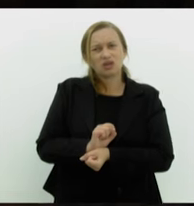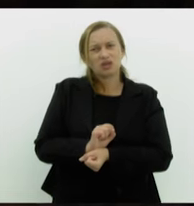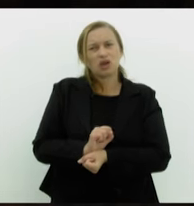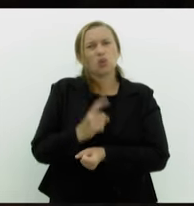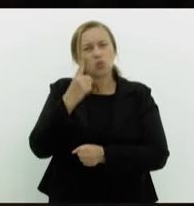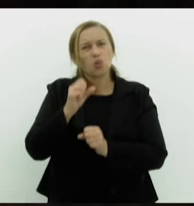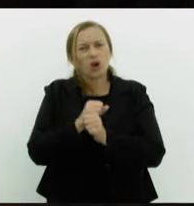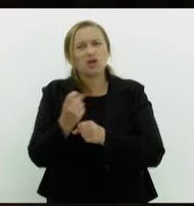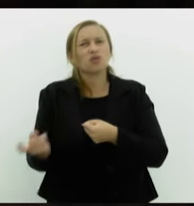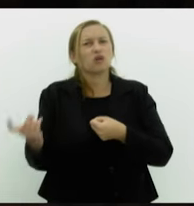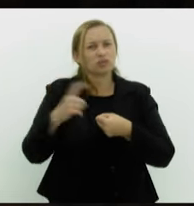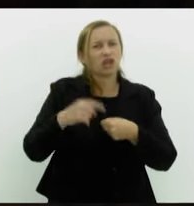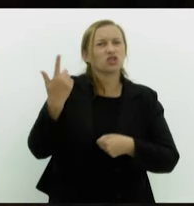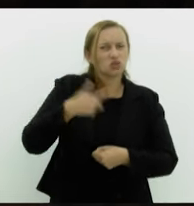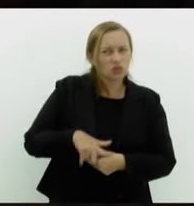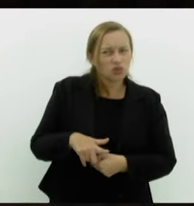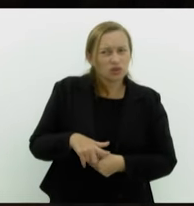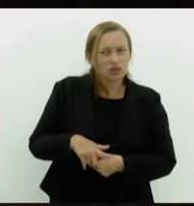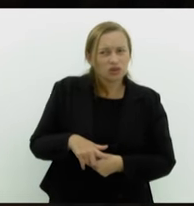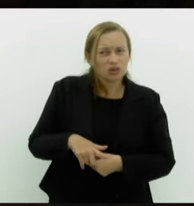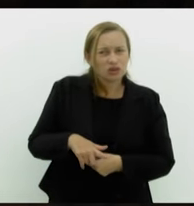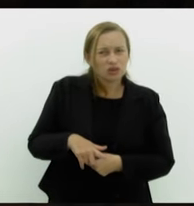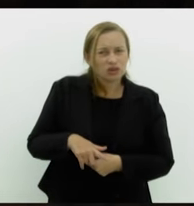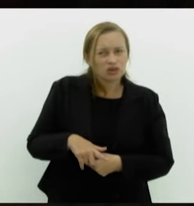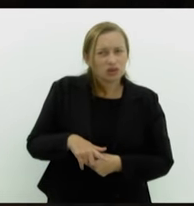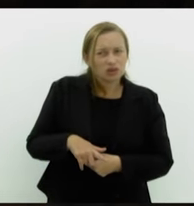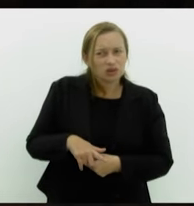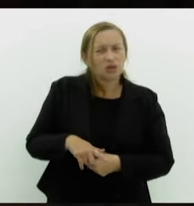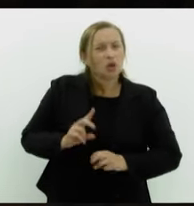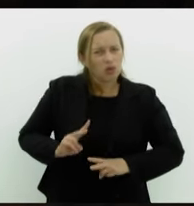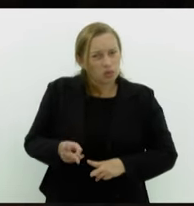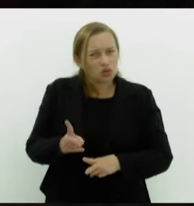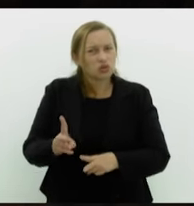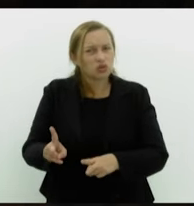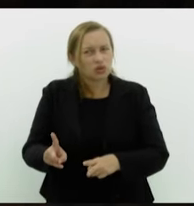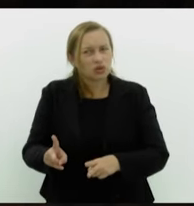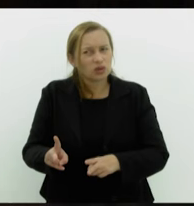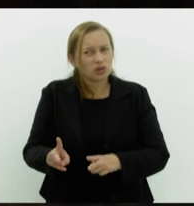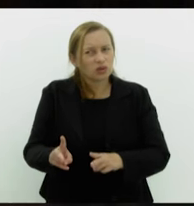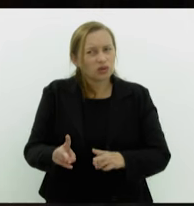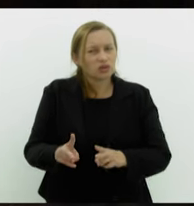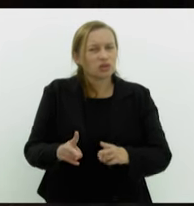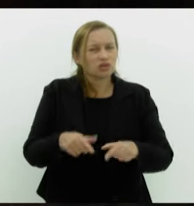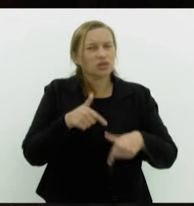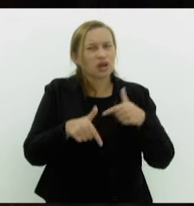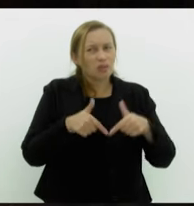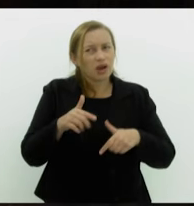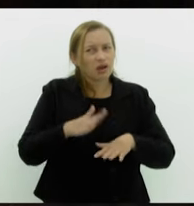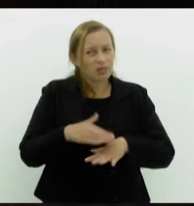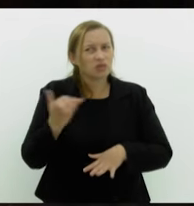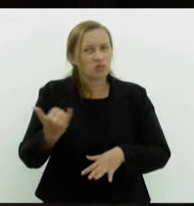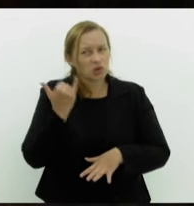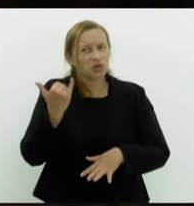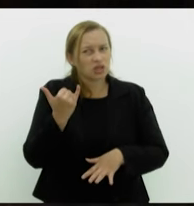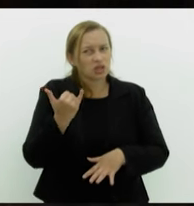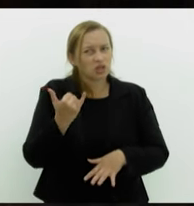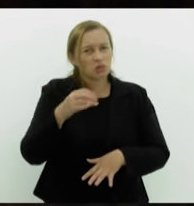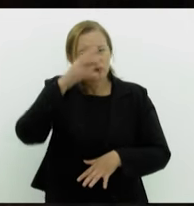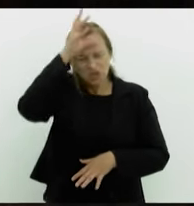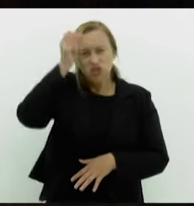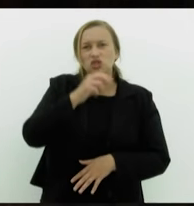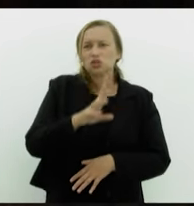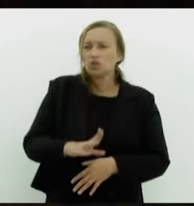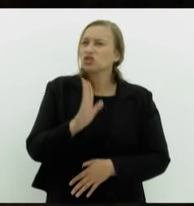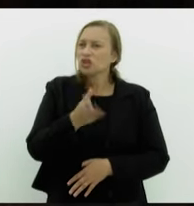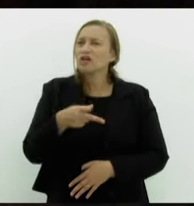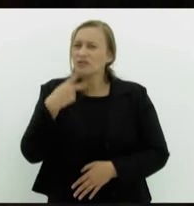ano voltar de novo? Vamos esperar, vamos continuar nossos trabalhos aqui, que é muito mais importante, como a tia Ju falou.